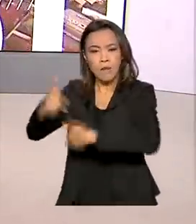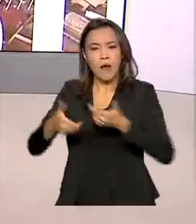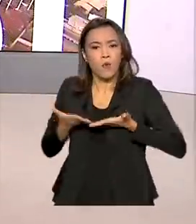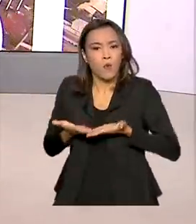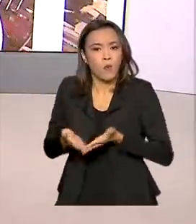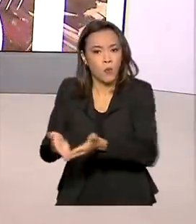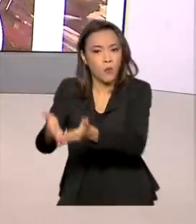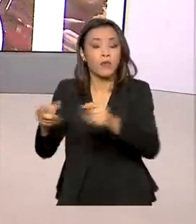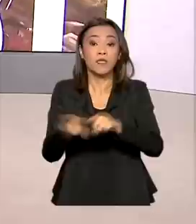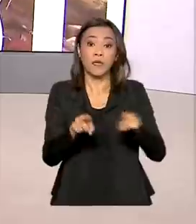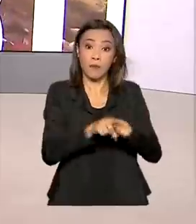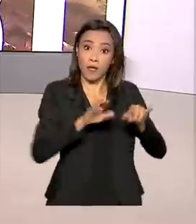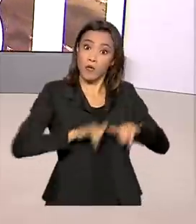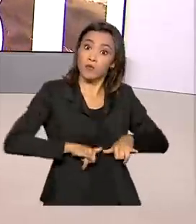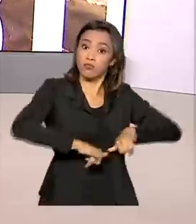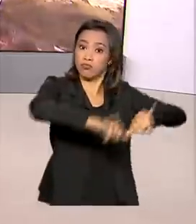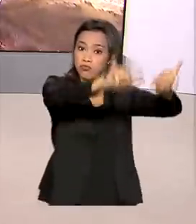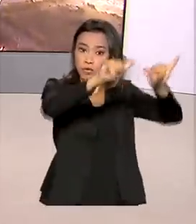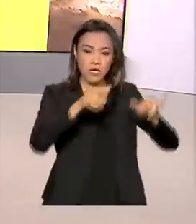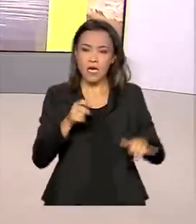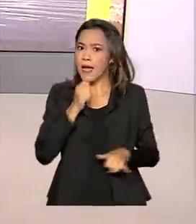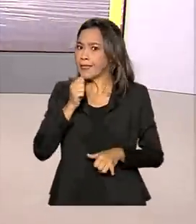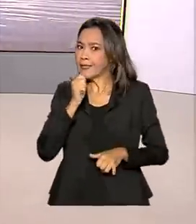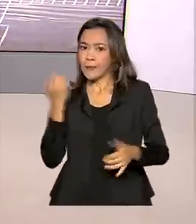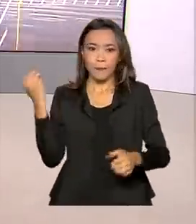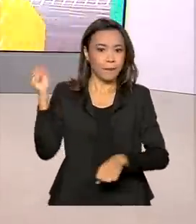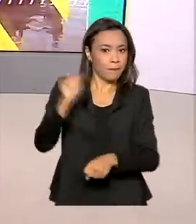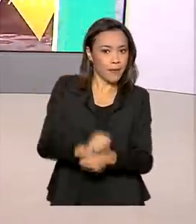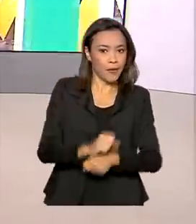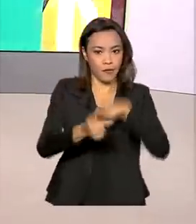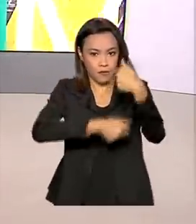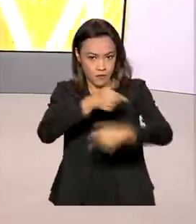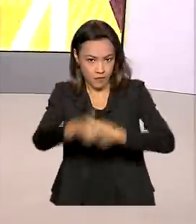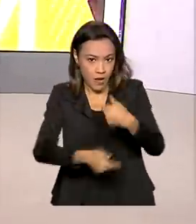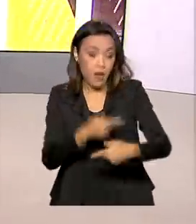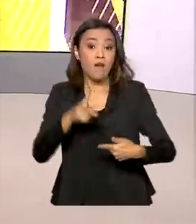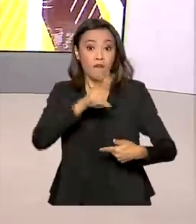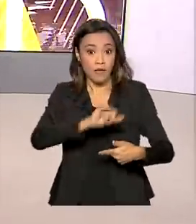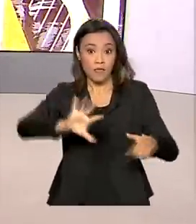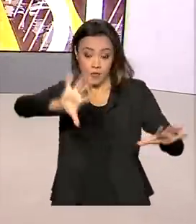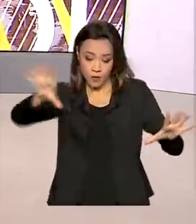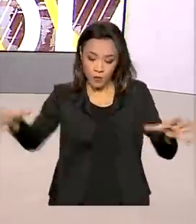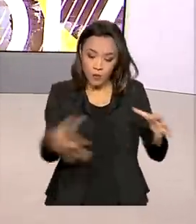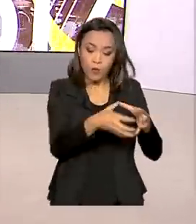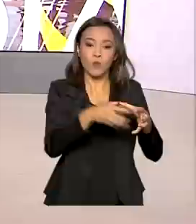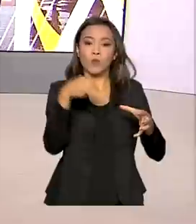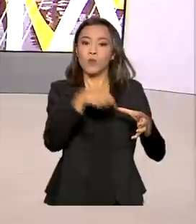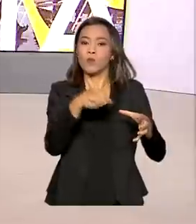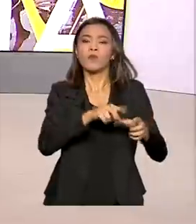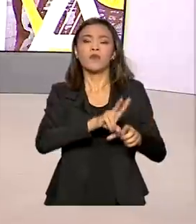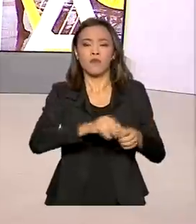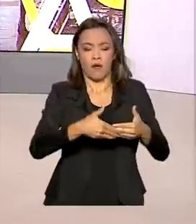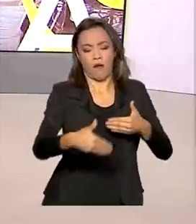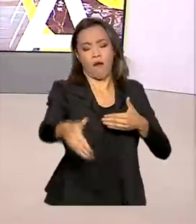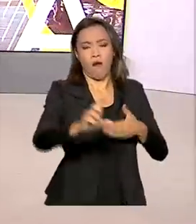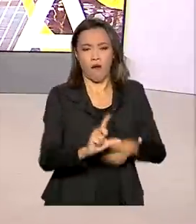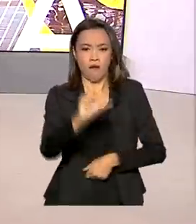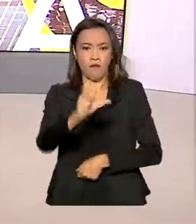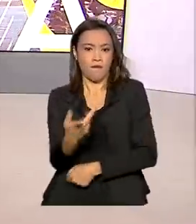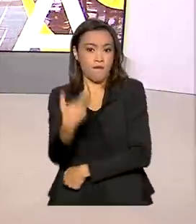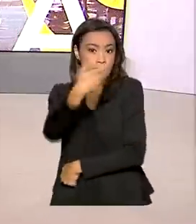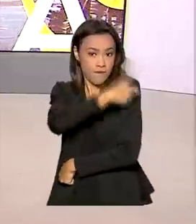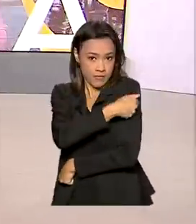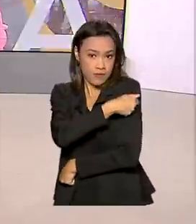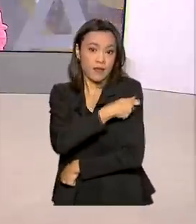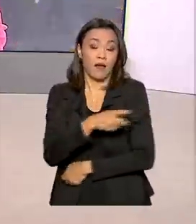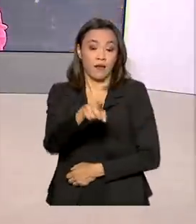não pararam as atividades desde o início da pandemia vão ser incluídos na campanha de vacinação contra a Covid-19. Ao vivo do